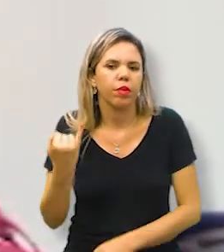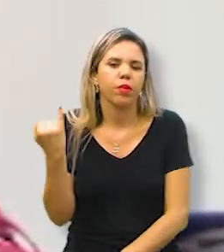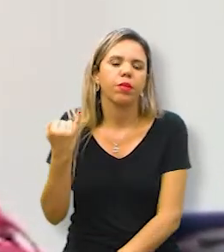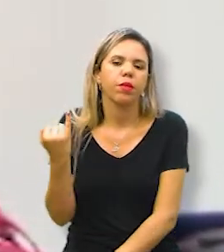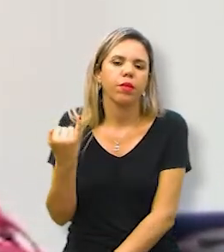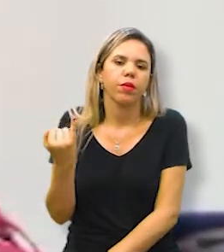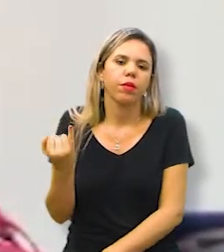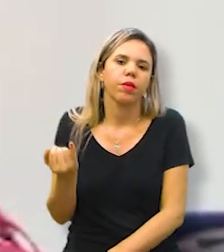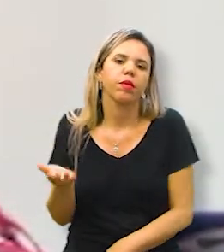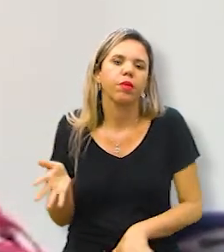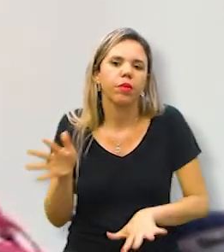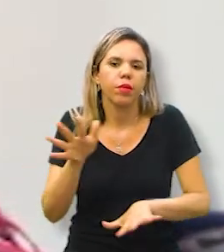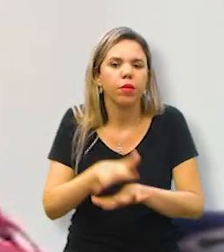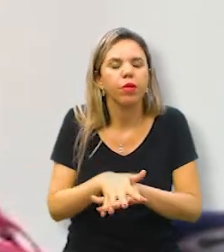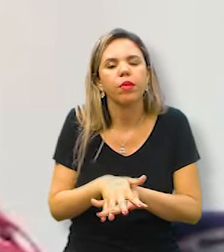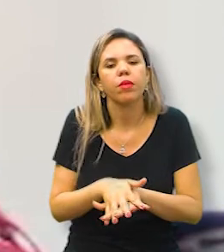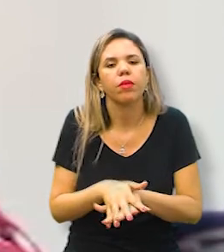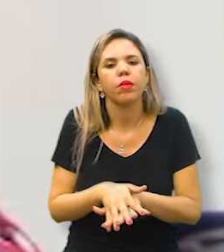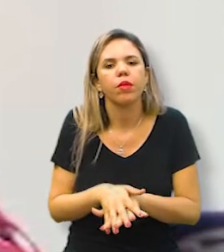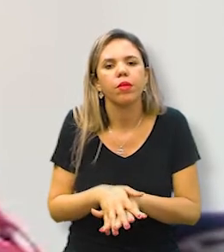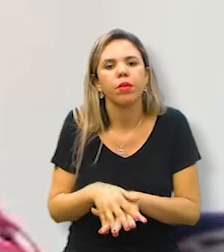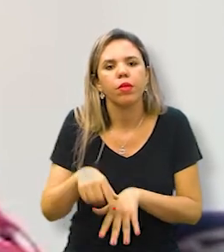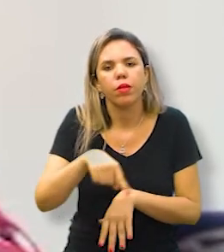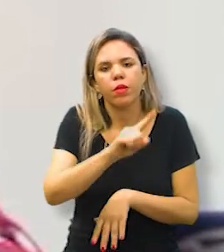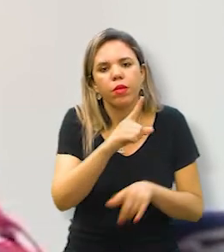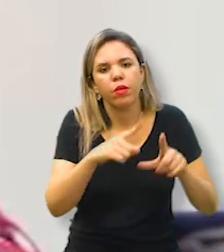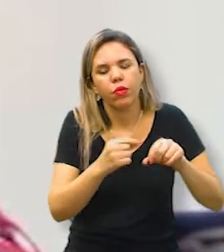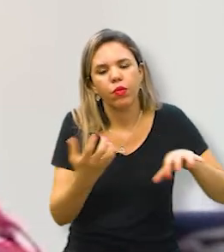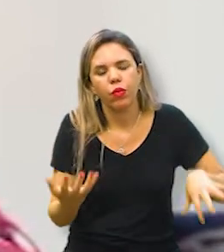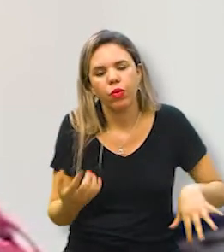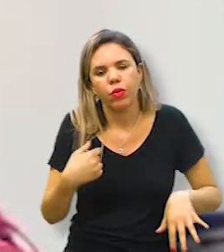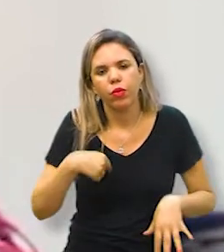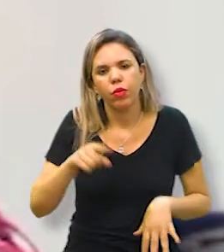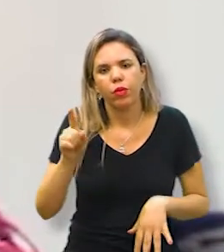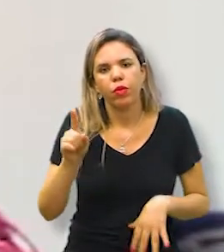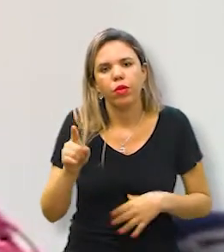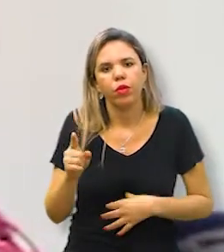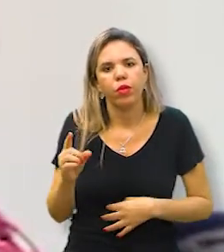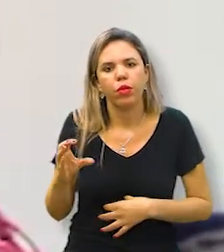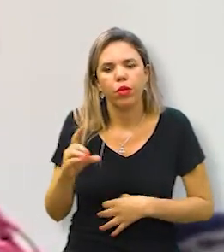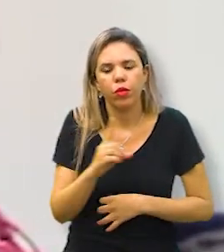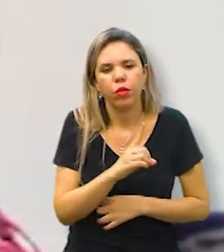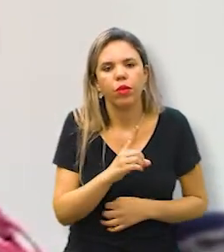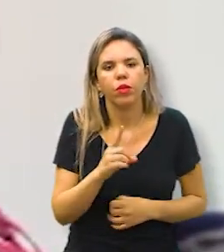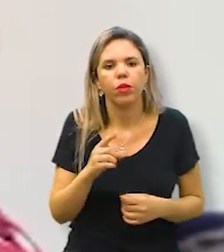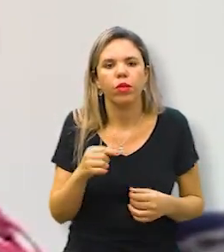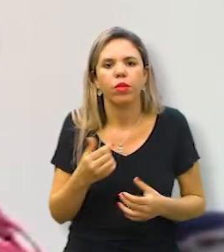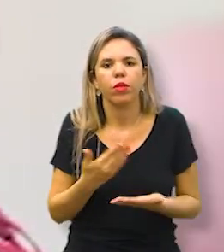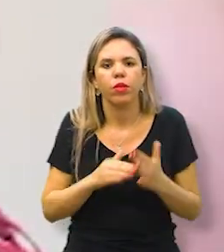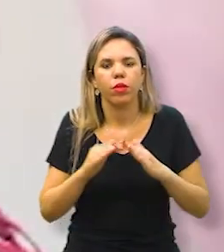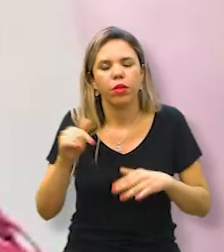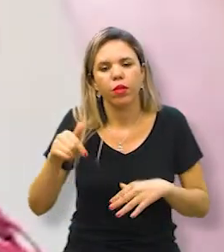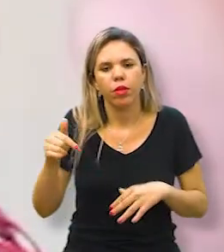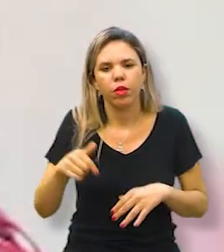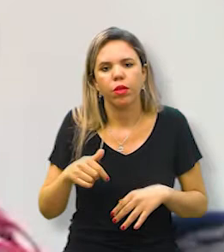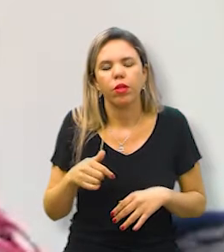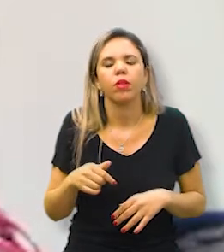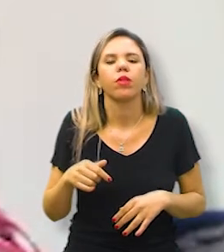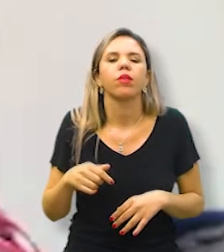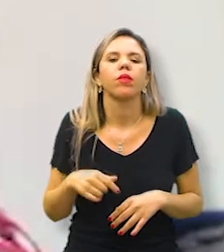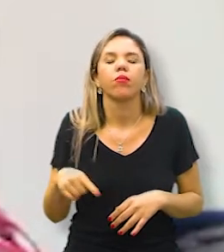da inclusão, né? Quando eu fui para Brasília, eu coordenava o Norberto Sousa Pinto. Então, eu fui